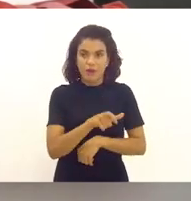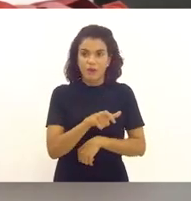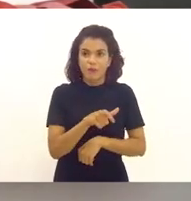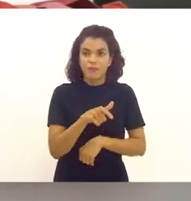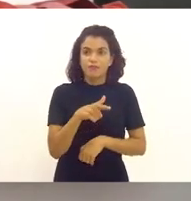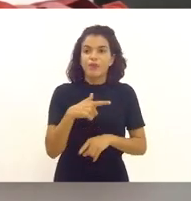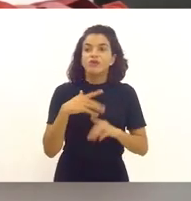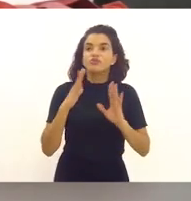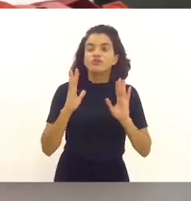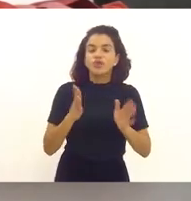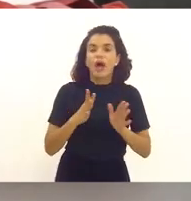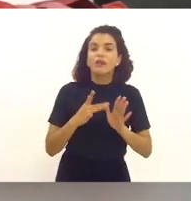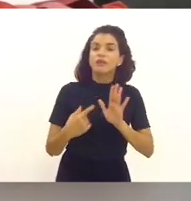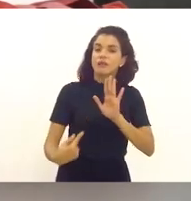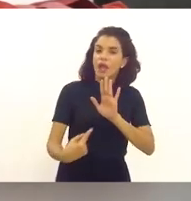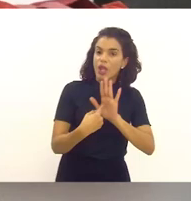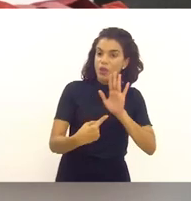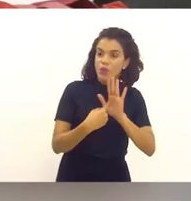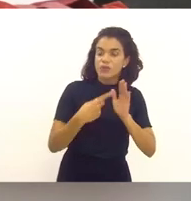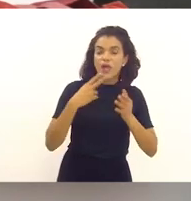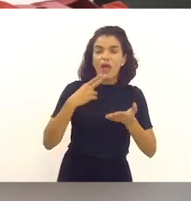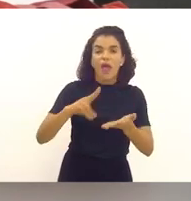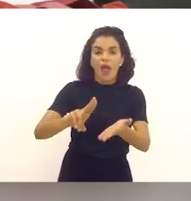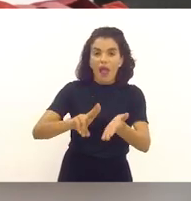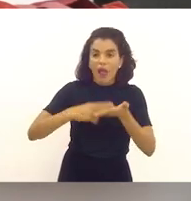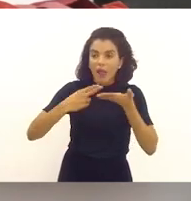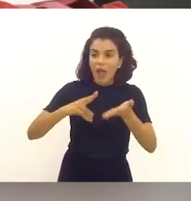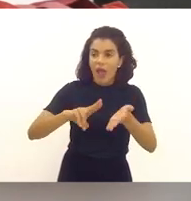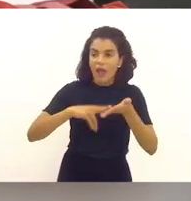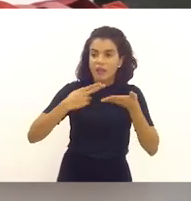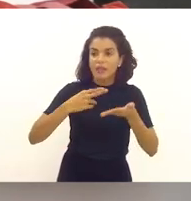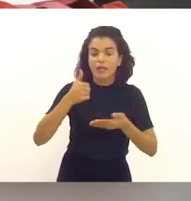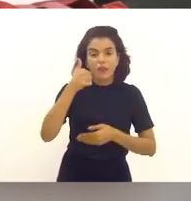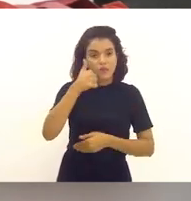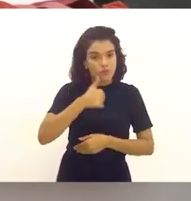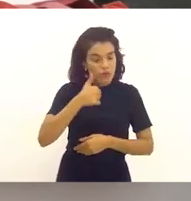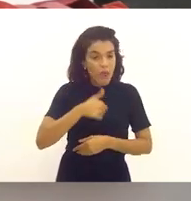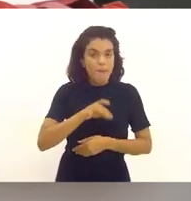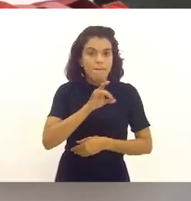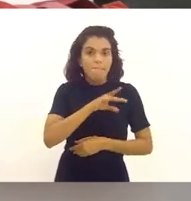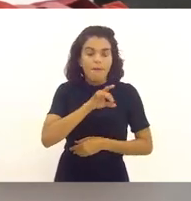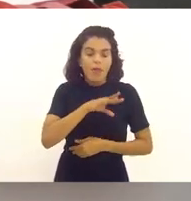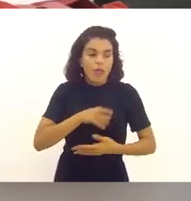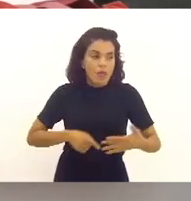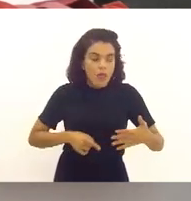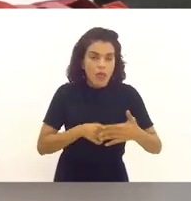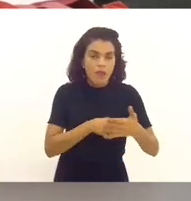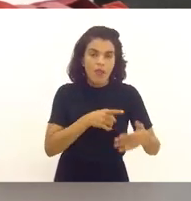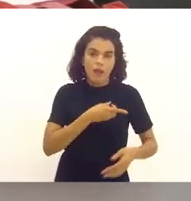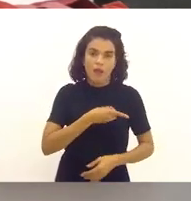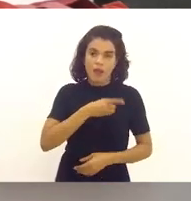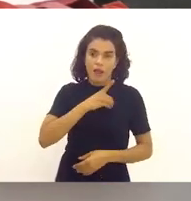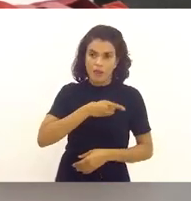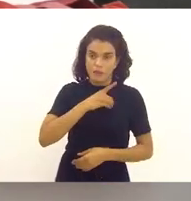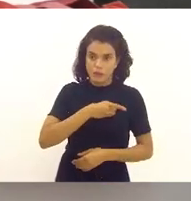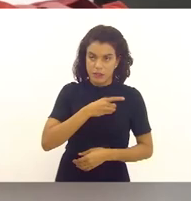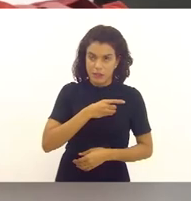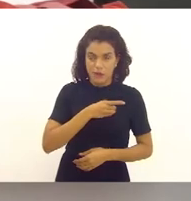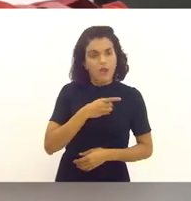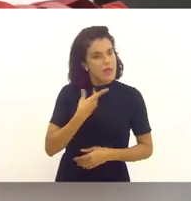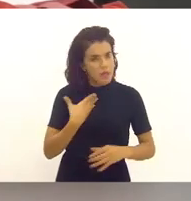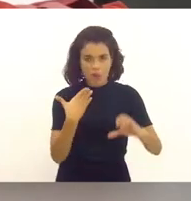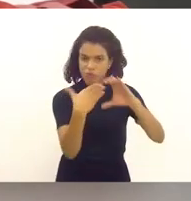já recebi até denúncias através de cartas de mulheres que têm medo de denunciar de Deus e eu